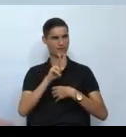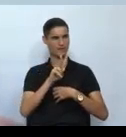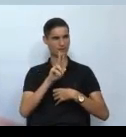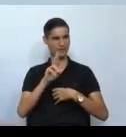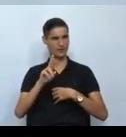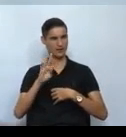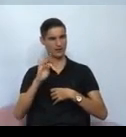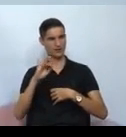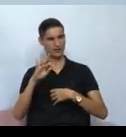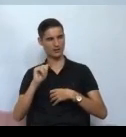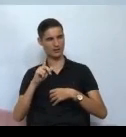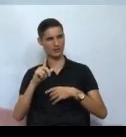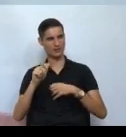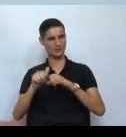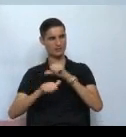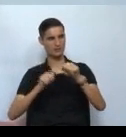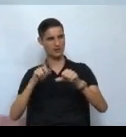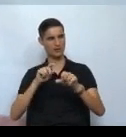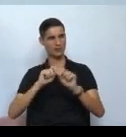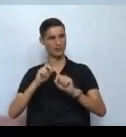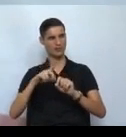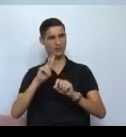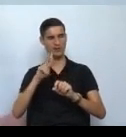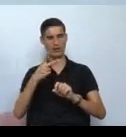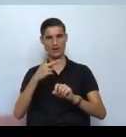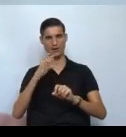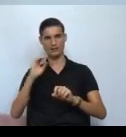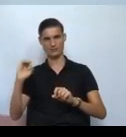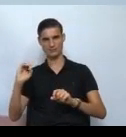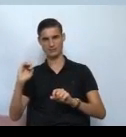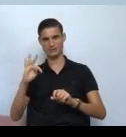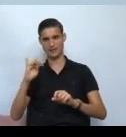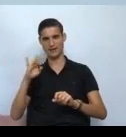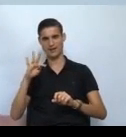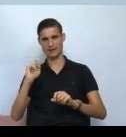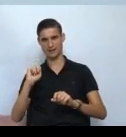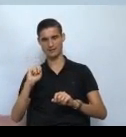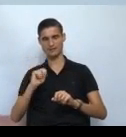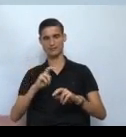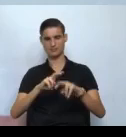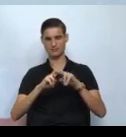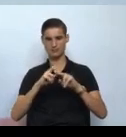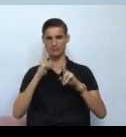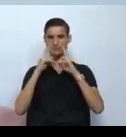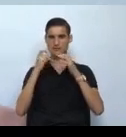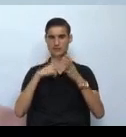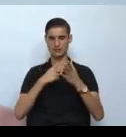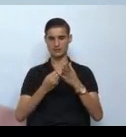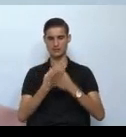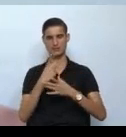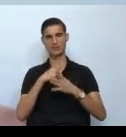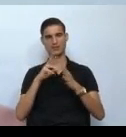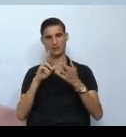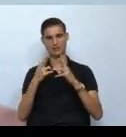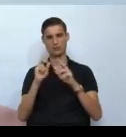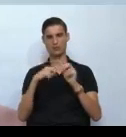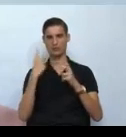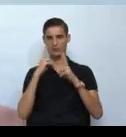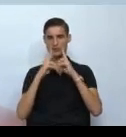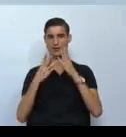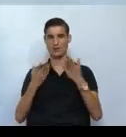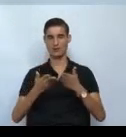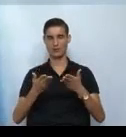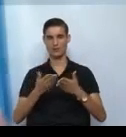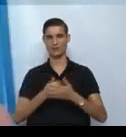R e θ, ela tá como H de θ. Lá no seu livro vai aparecer assim, tá? Então, se aparecer, você já consegue relacionar com o que a gente está